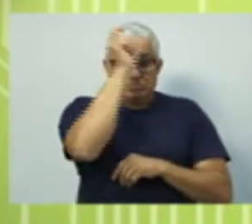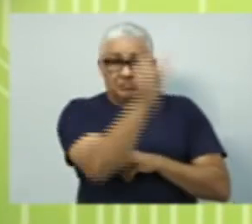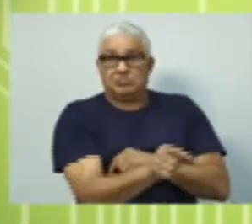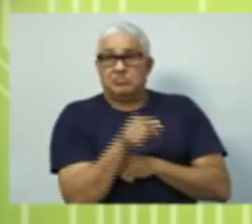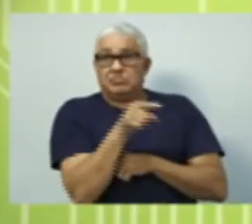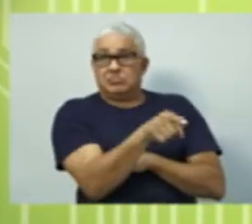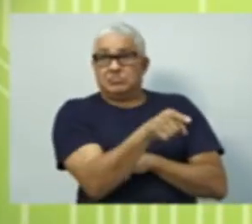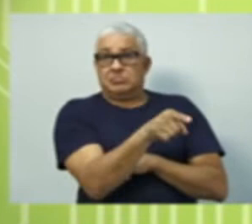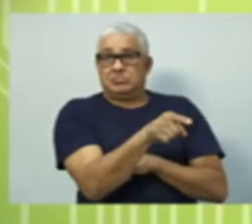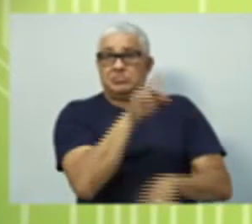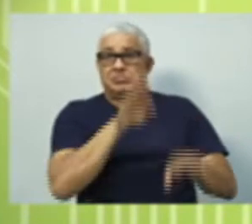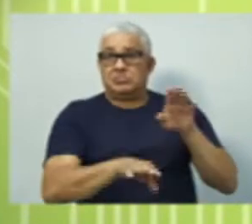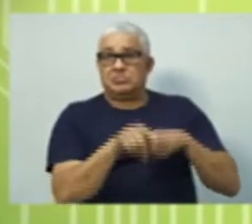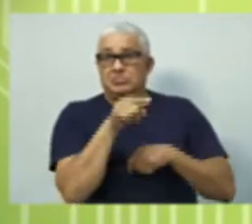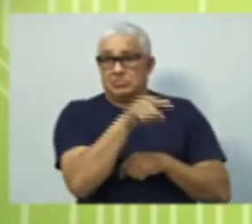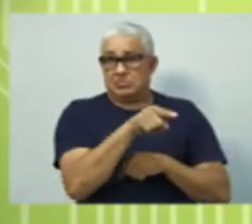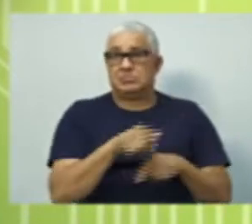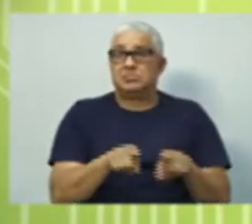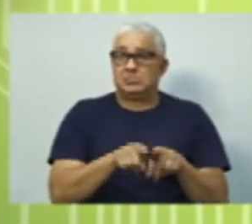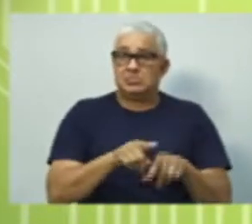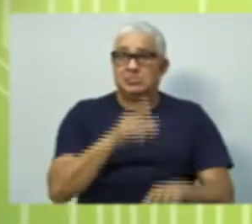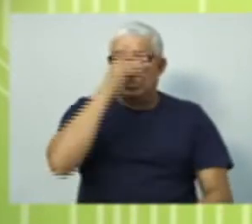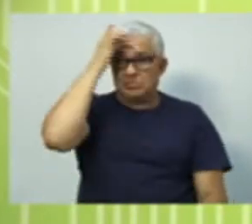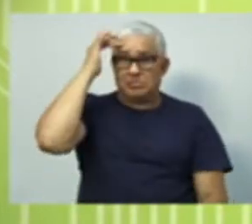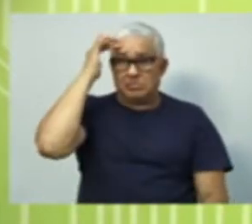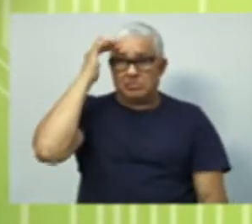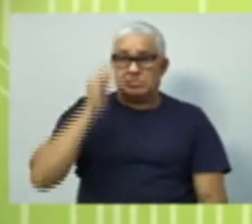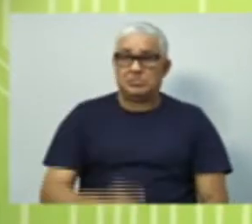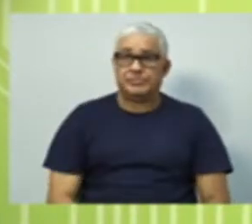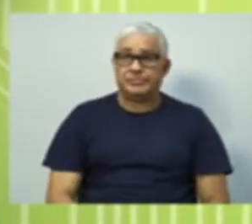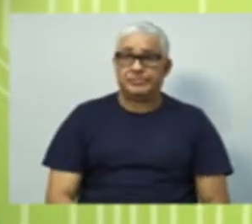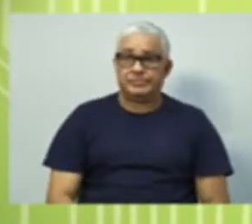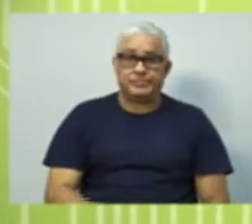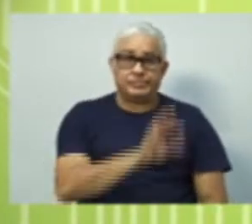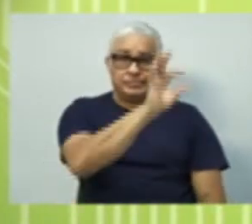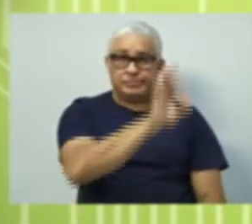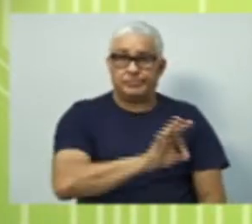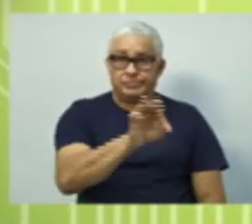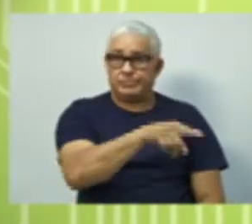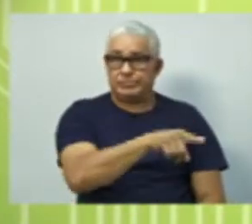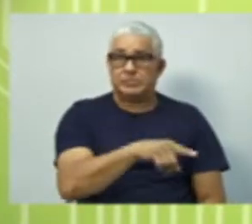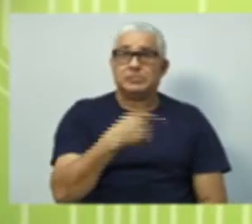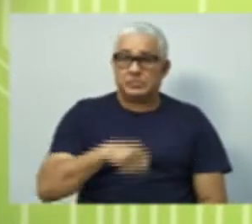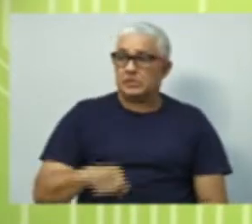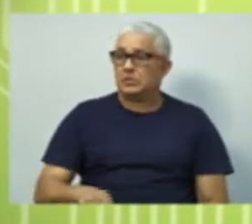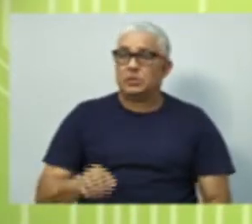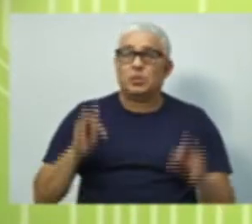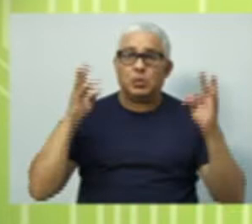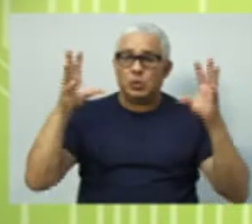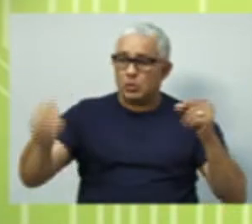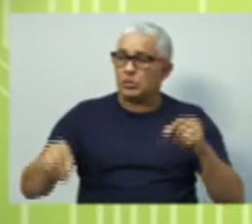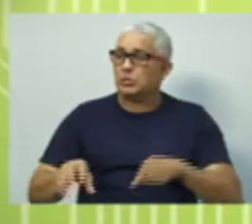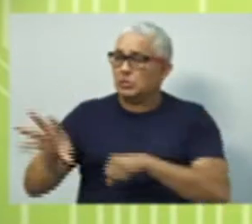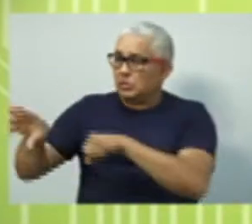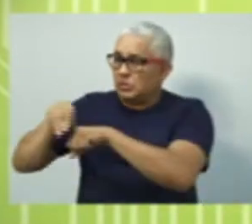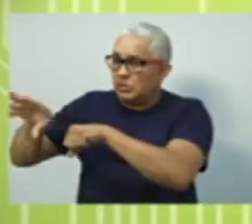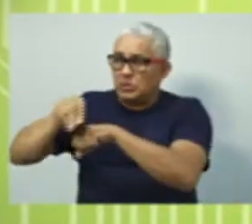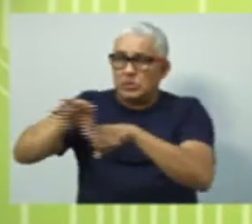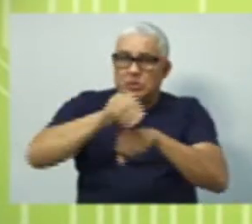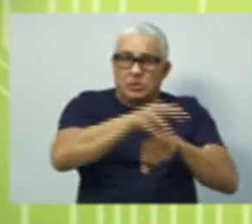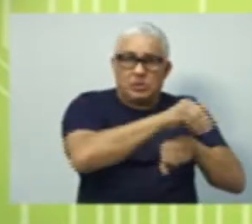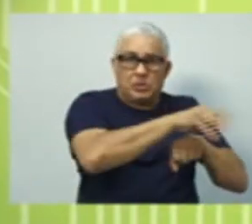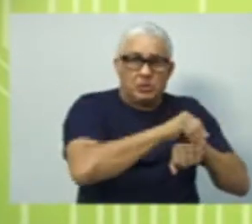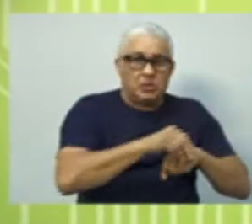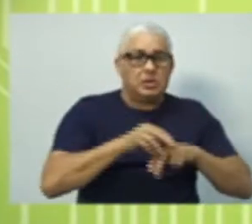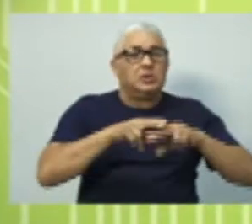anda. Caso contrário, pequenas decisões ficam centralizadas e toda tomada de decisão e passo que você vai à frente, você vai depender